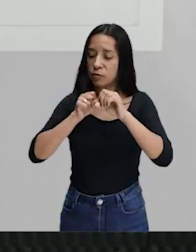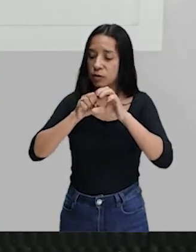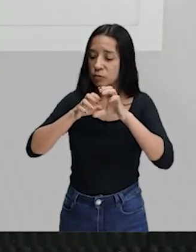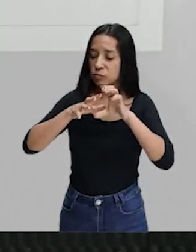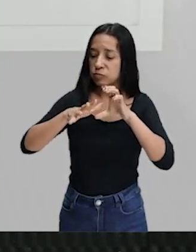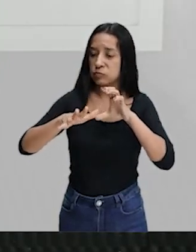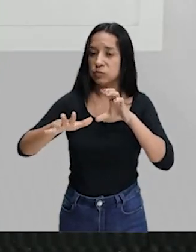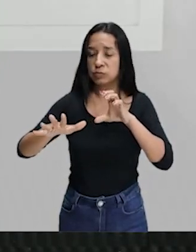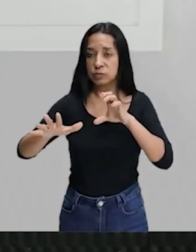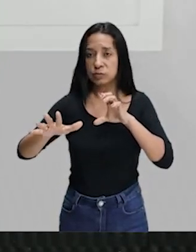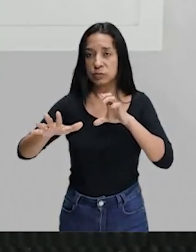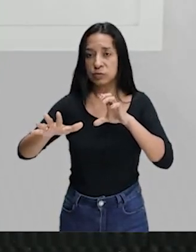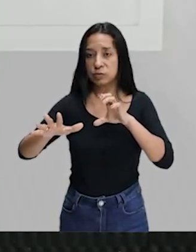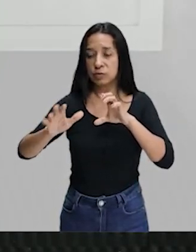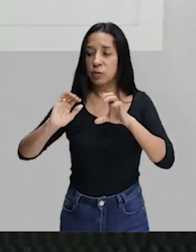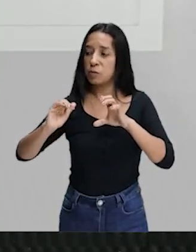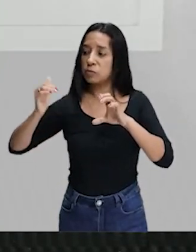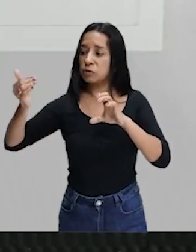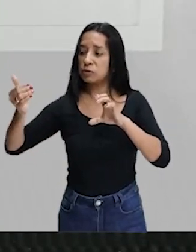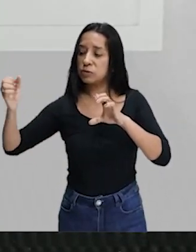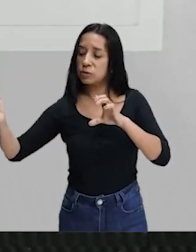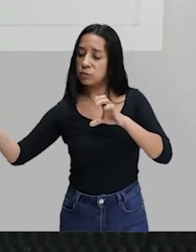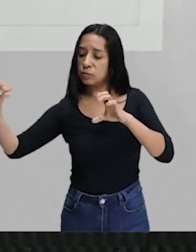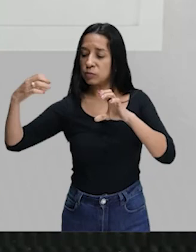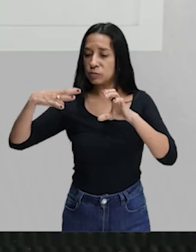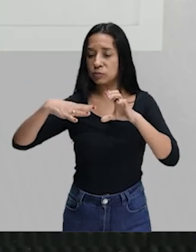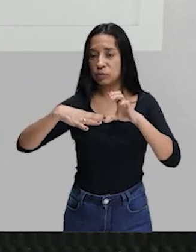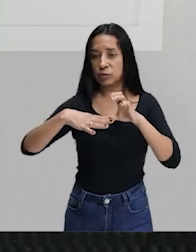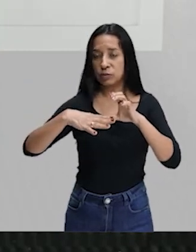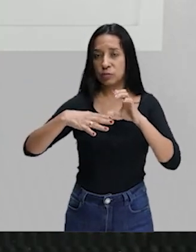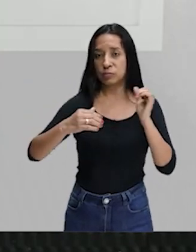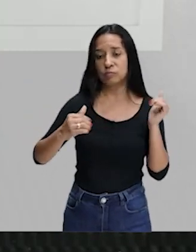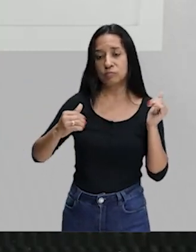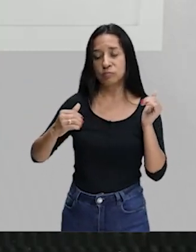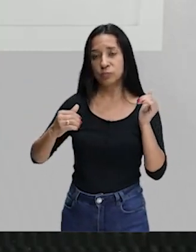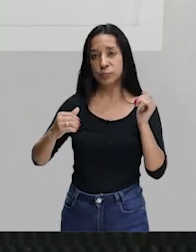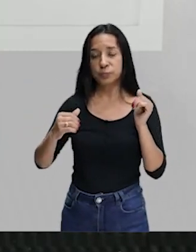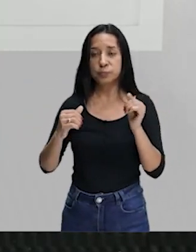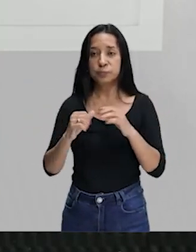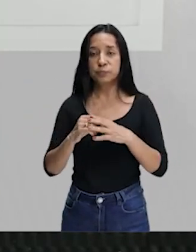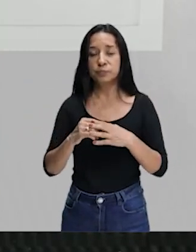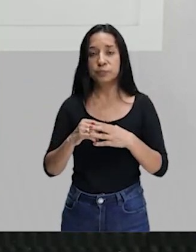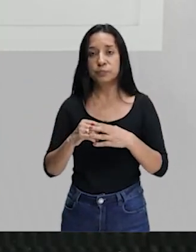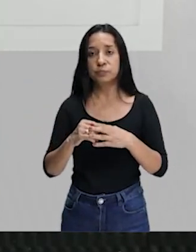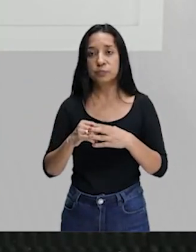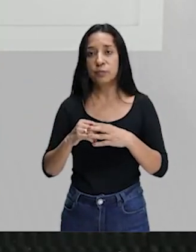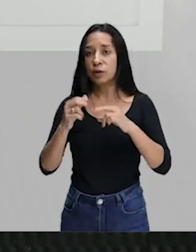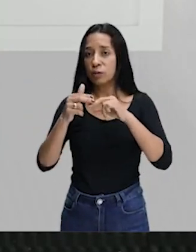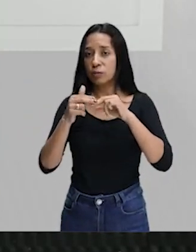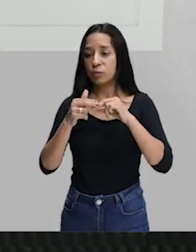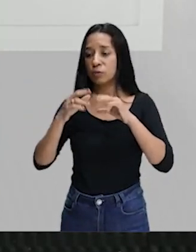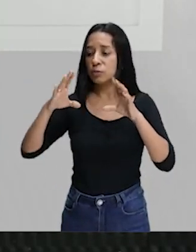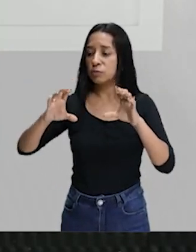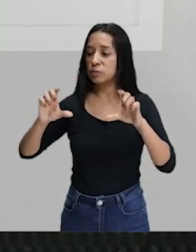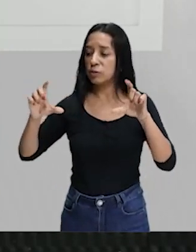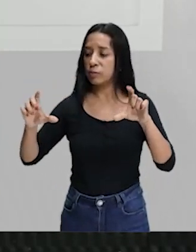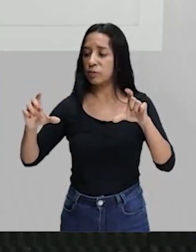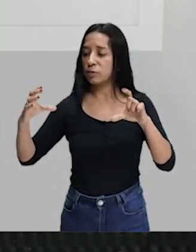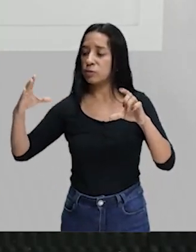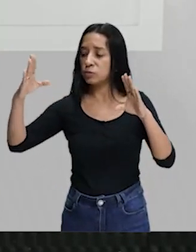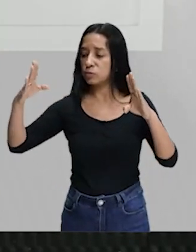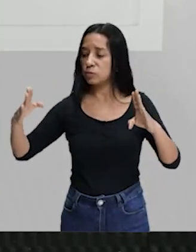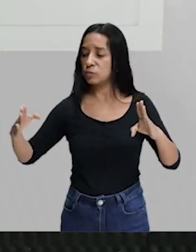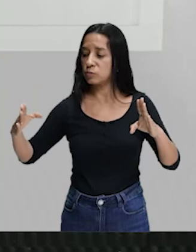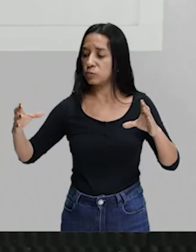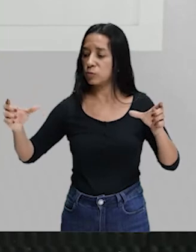do calor do lado externo para o lado interno, né, do ambiente externo para o ambiente interno. Okay? Então, por isso que a parede ali dos casarões elas